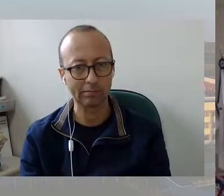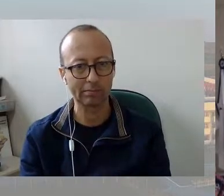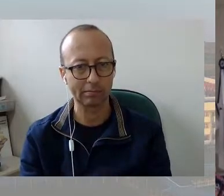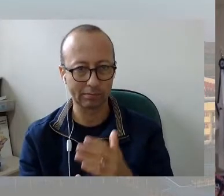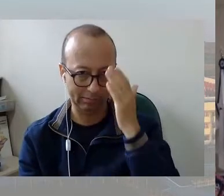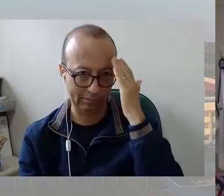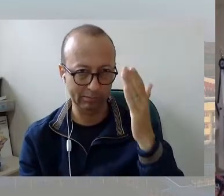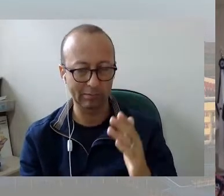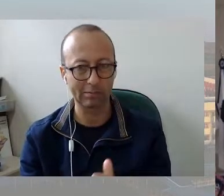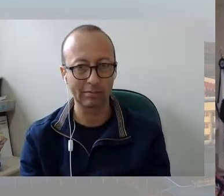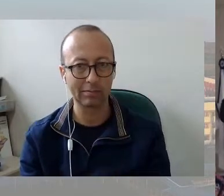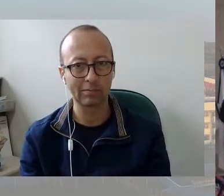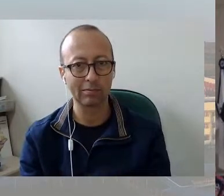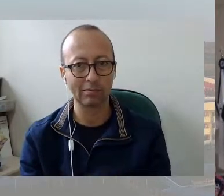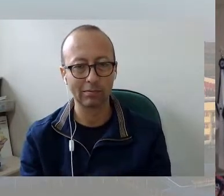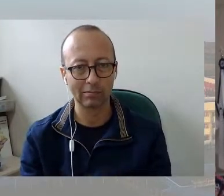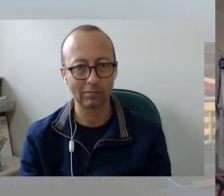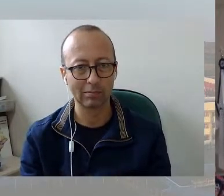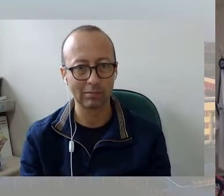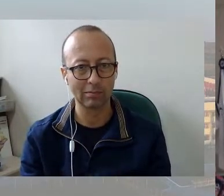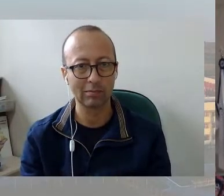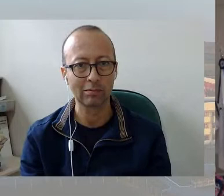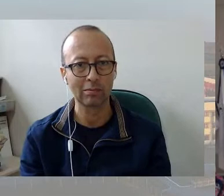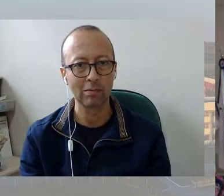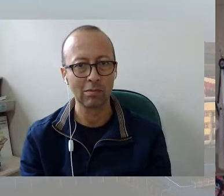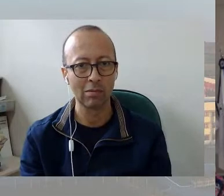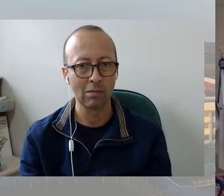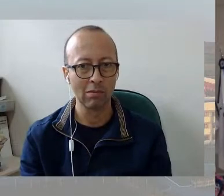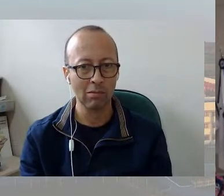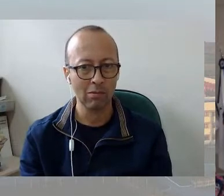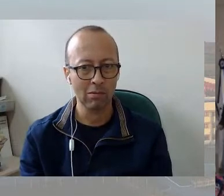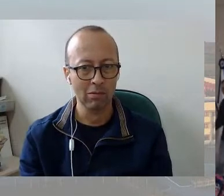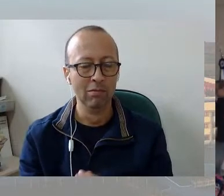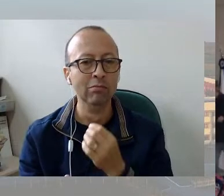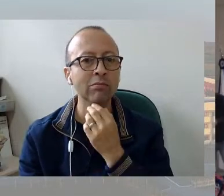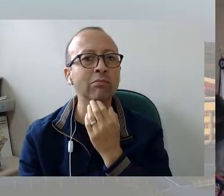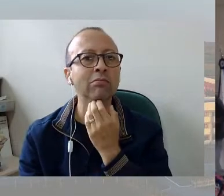Obrigado, Guilherme. Mais alguma inscrição?